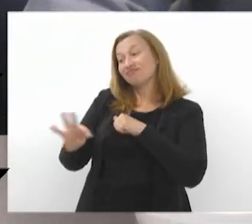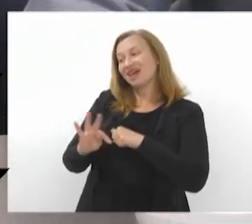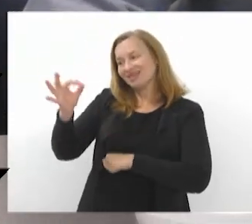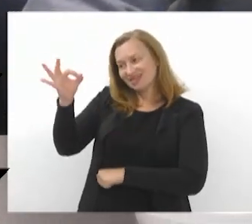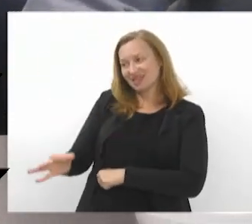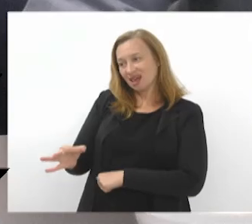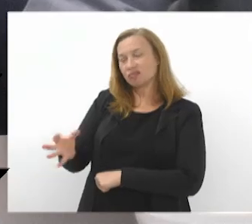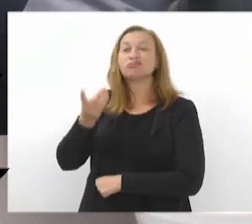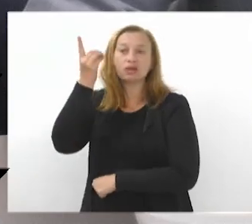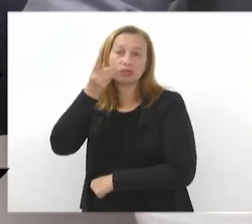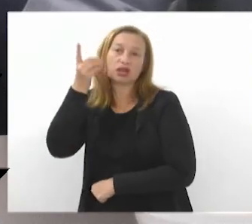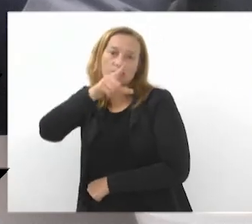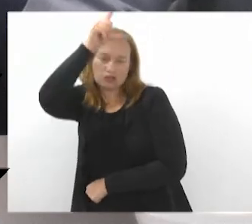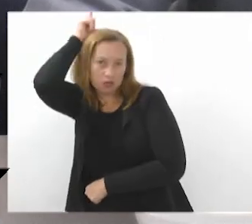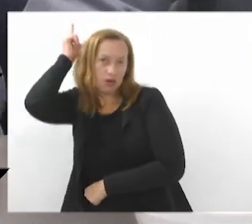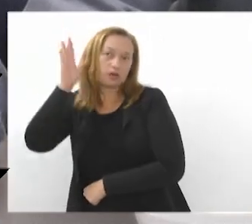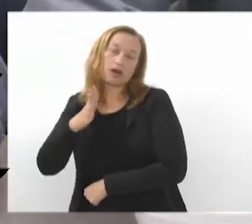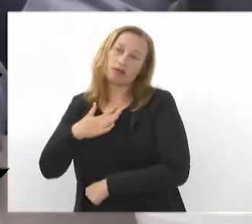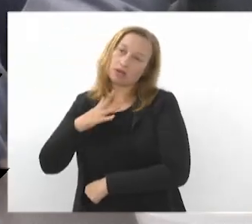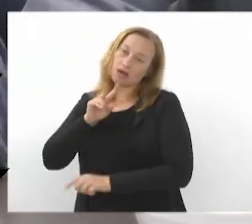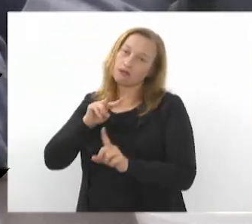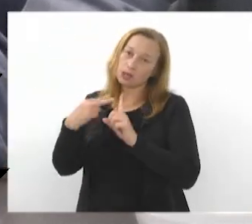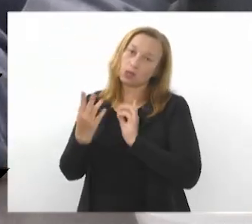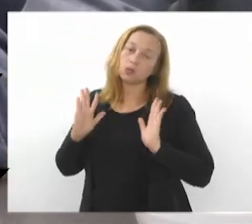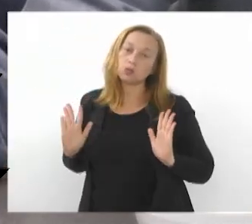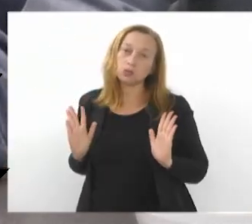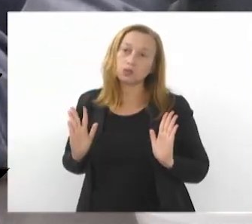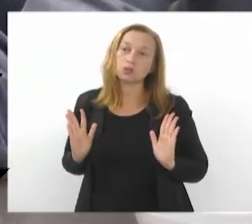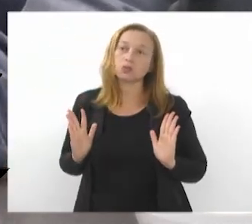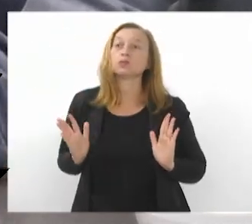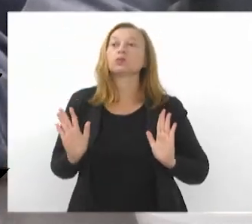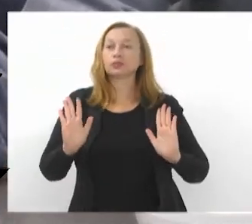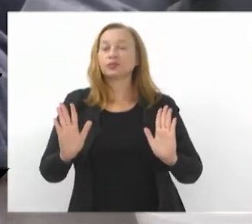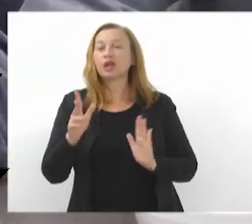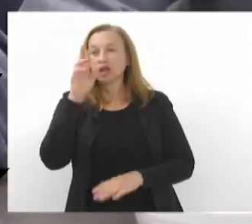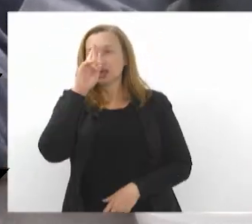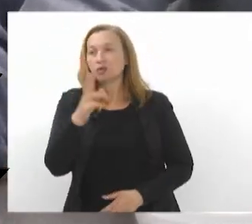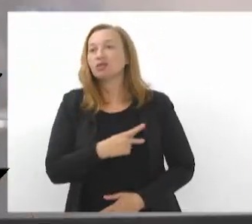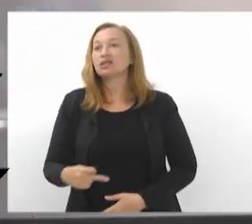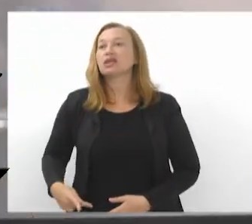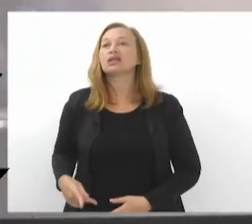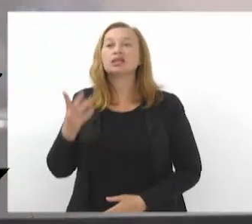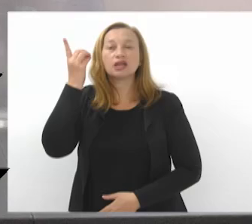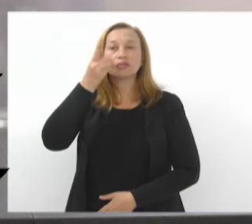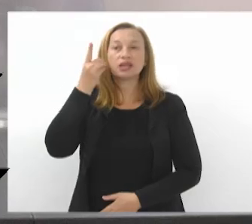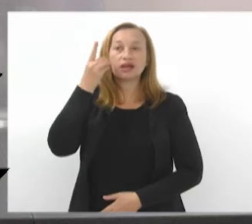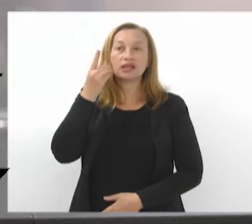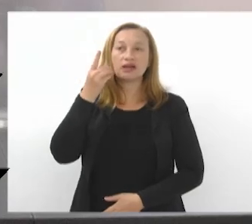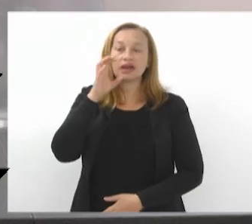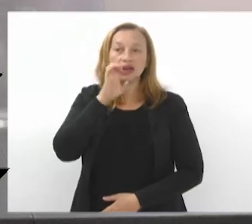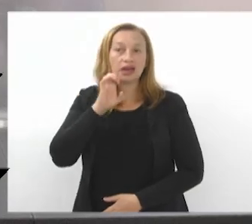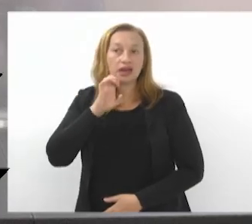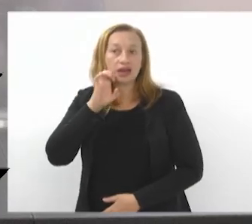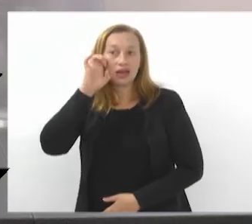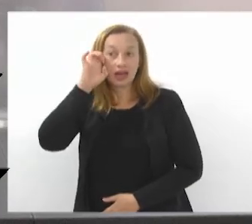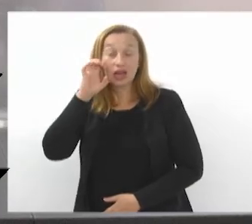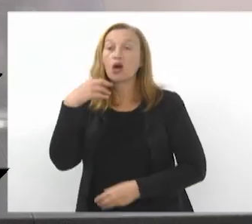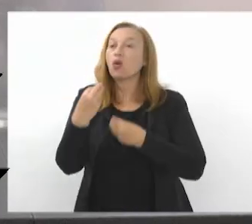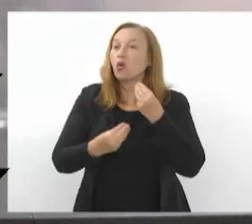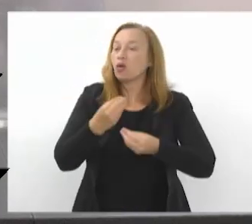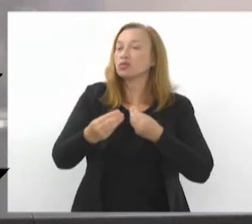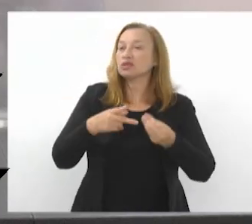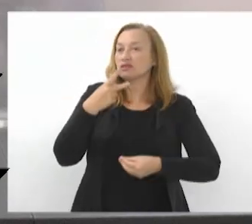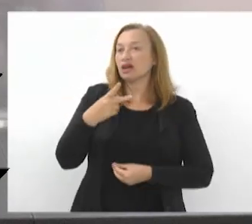o deputado Luiz Paulo. Perfeito. Era essa a minha consideração. Perfeita análise de Vossa Excelência. Deputada Élica. Presidente, como citado aqui